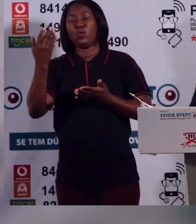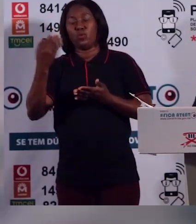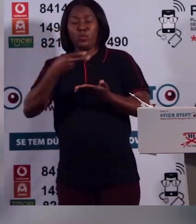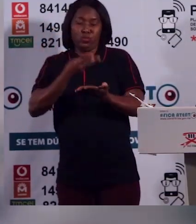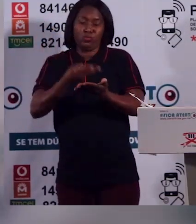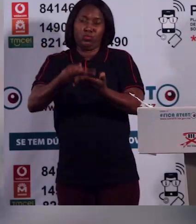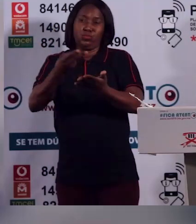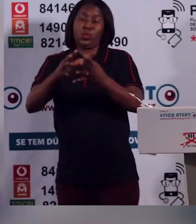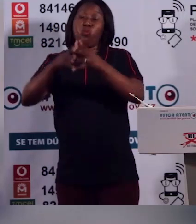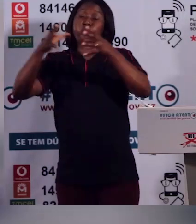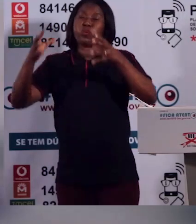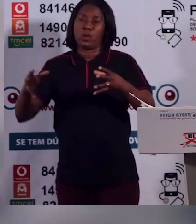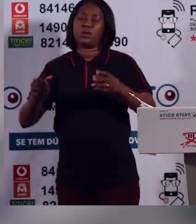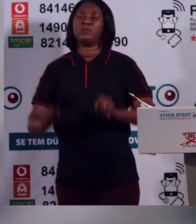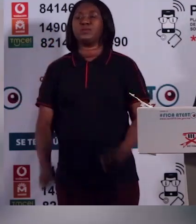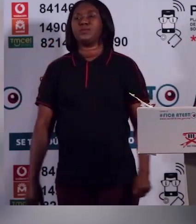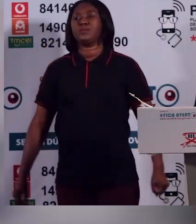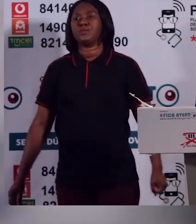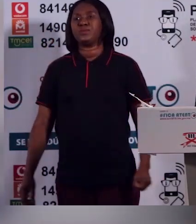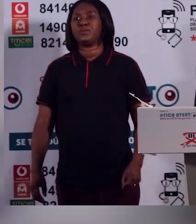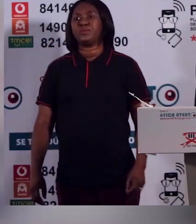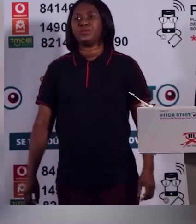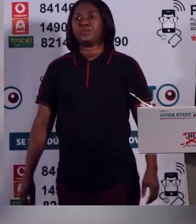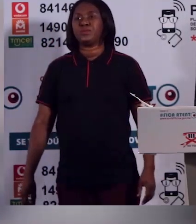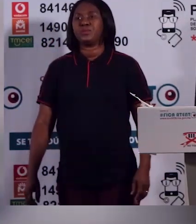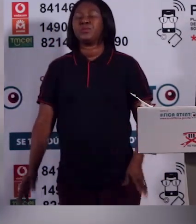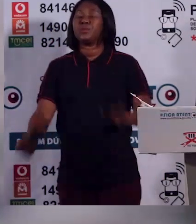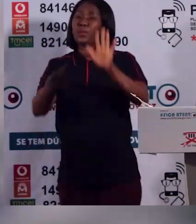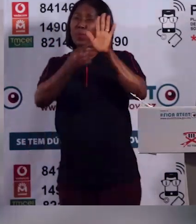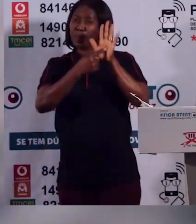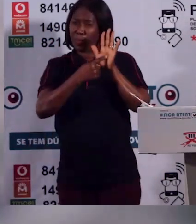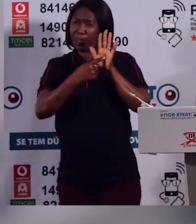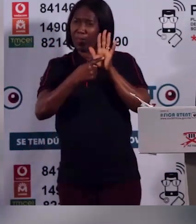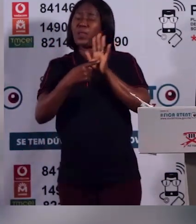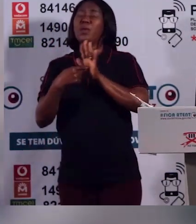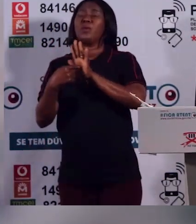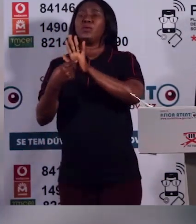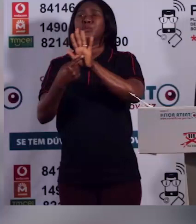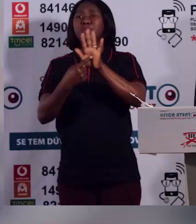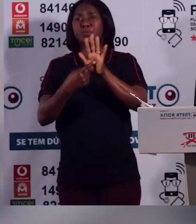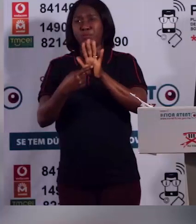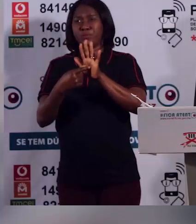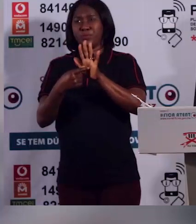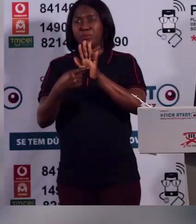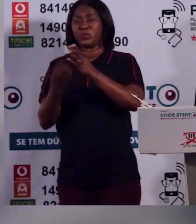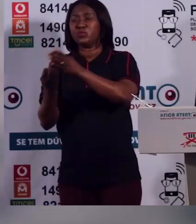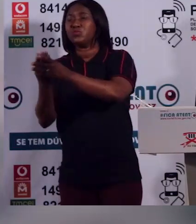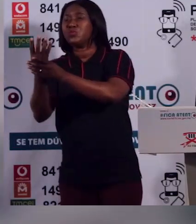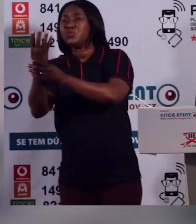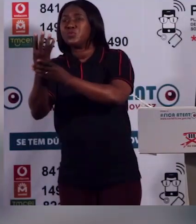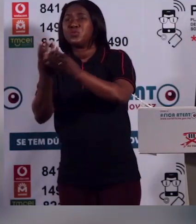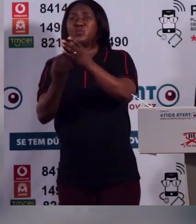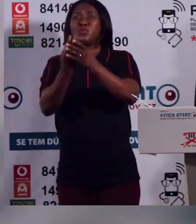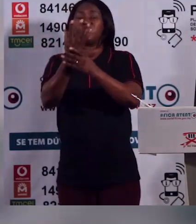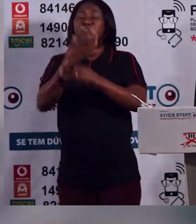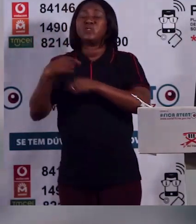hospitalizações altas. O próximo, por favor. Aqui mostramos a origem epidemiológica